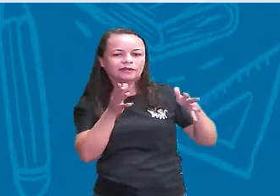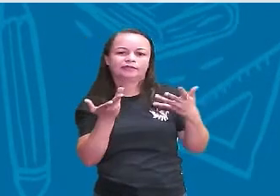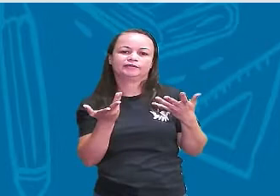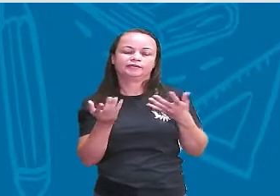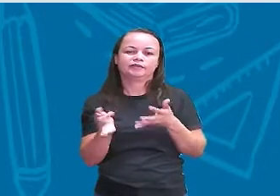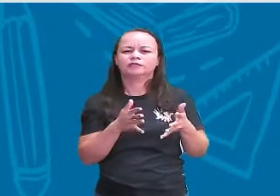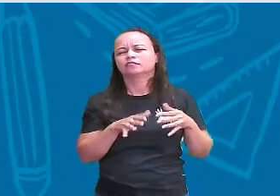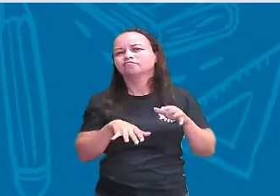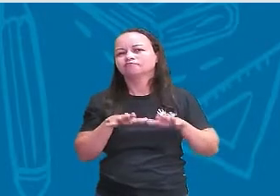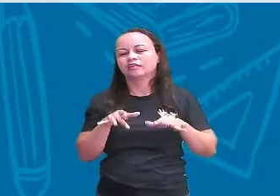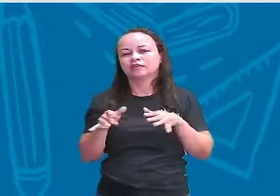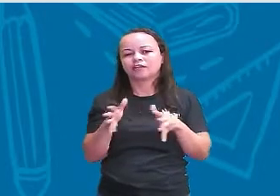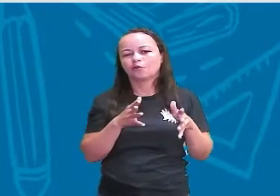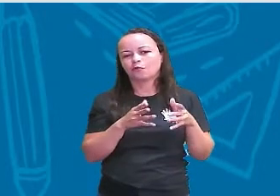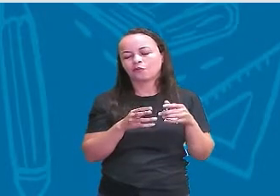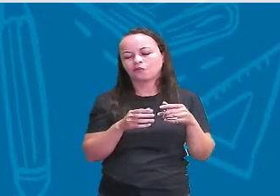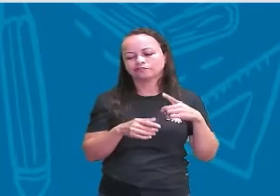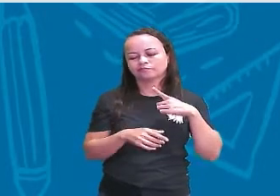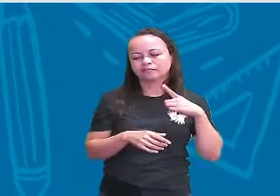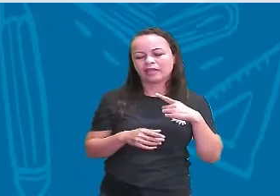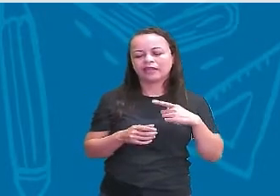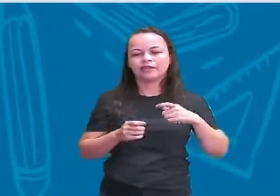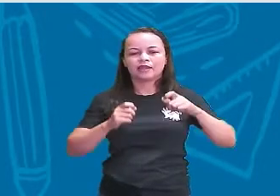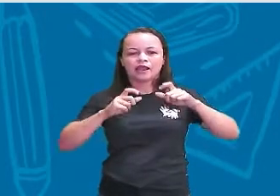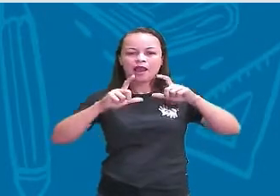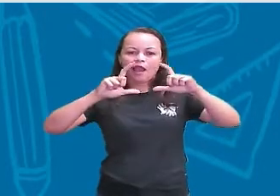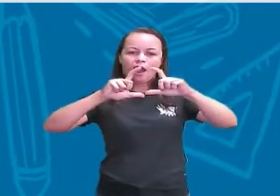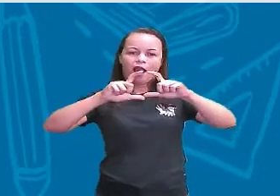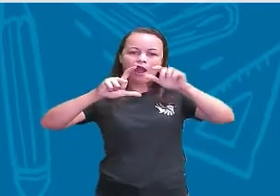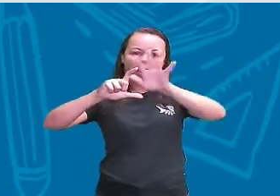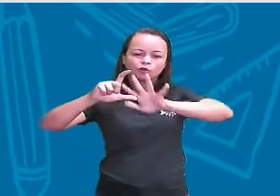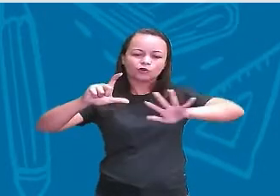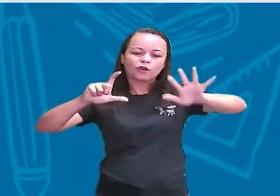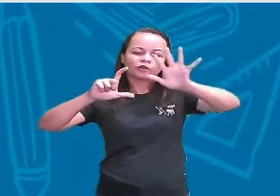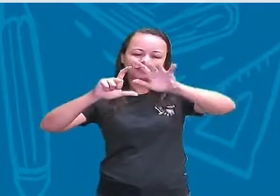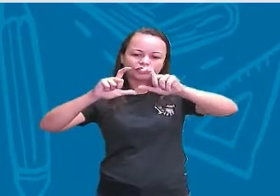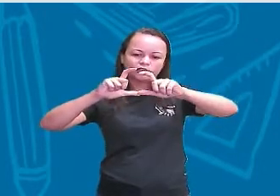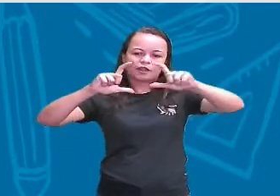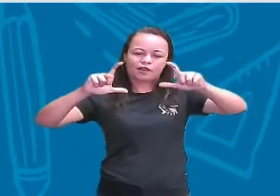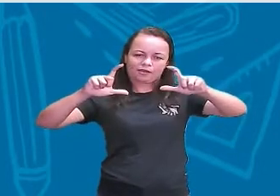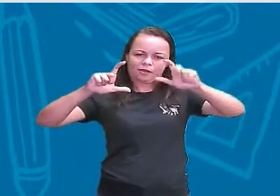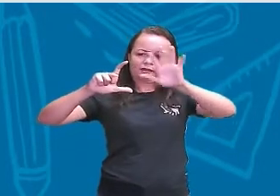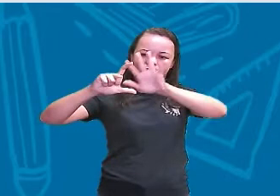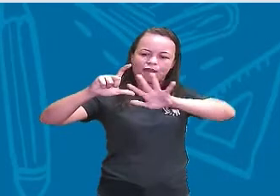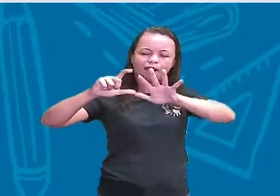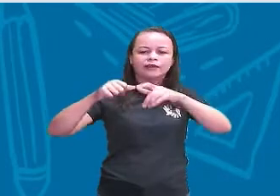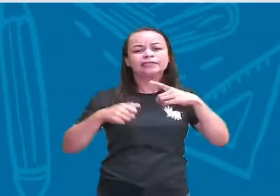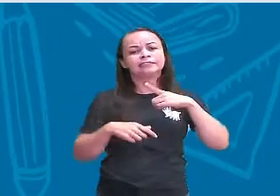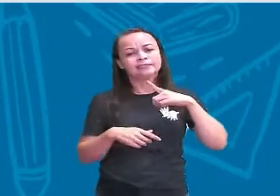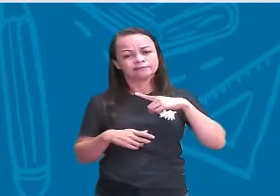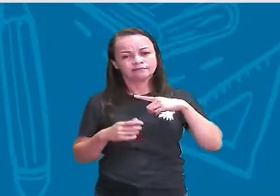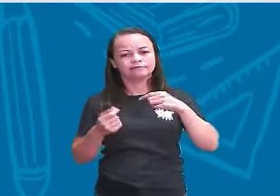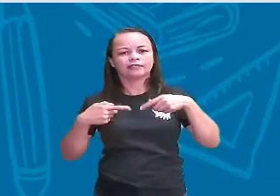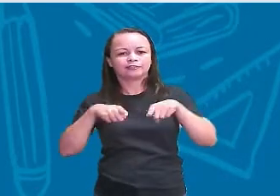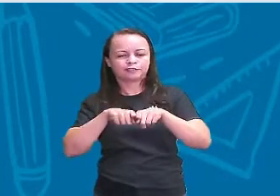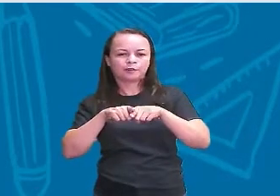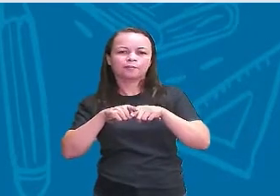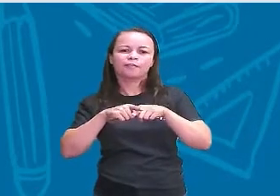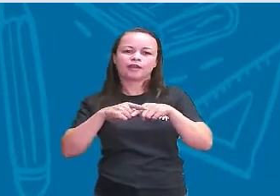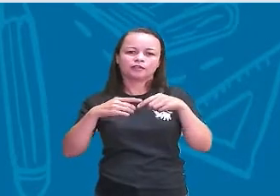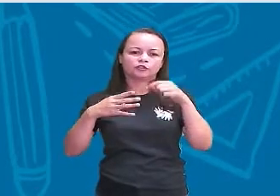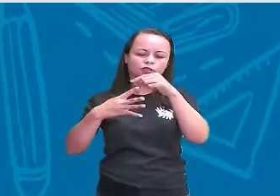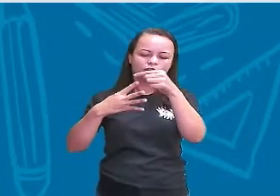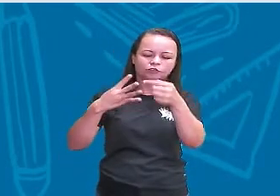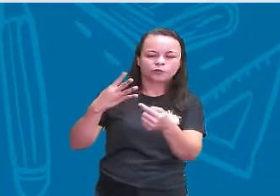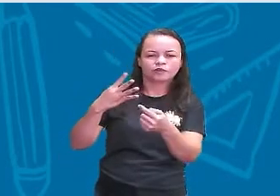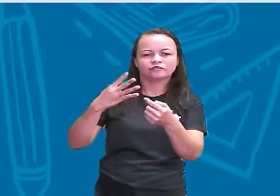que, vez ou outra, a gente tem a Lua cheia, que é quando a gente consegue ver ela completamente, e a gente tem aquelas outras fases da Lua,